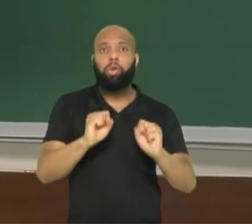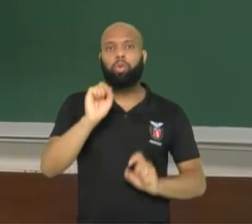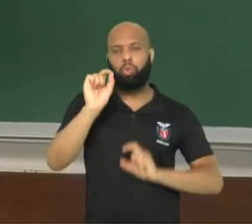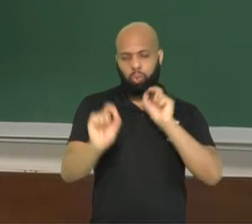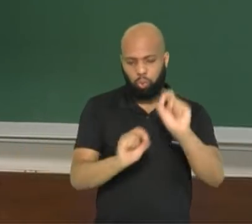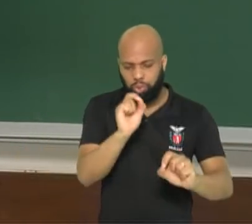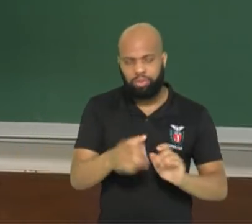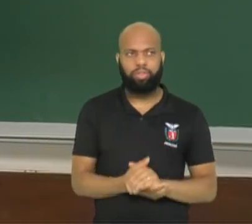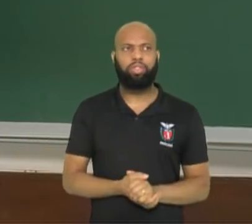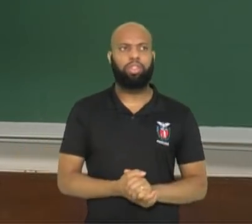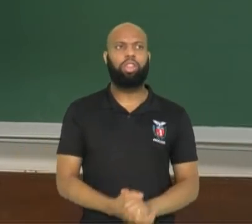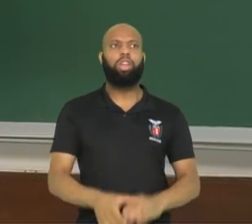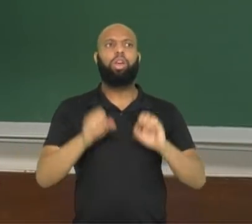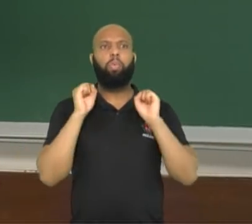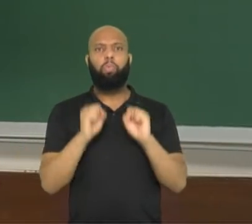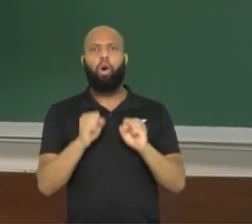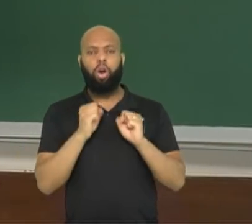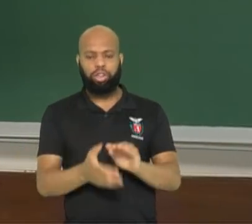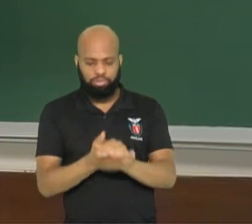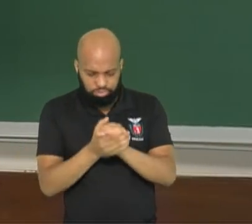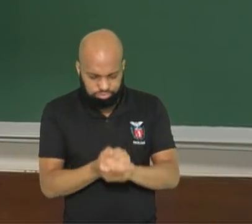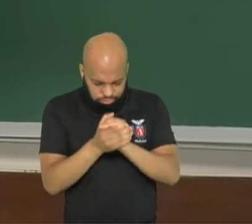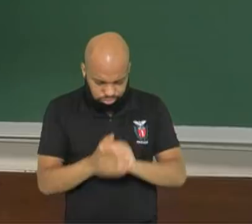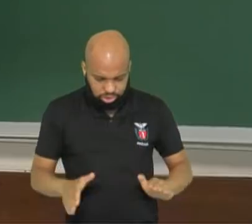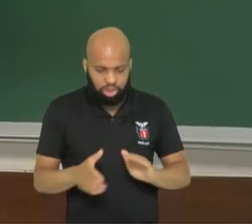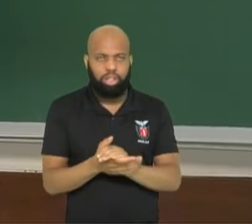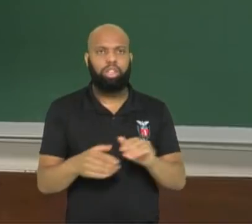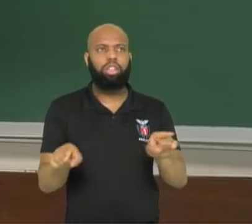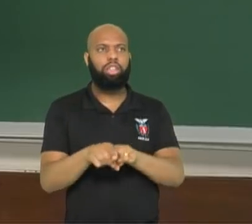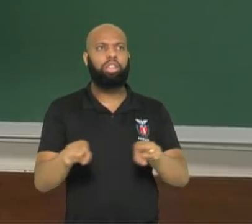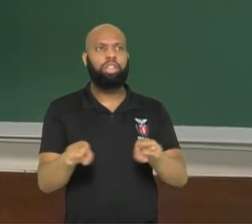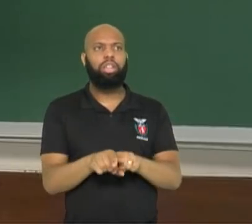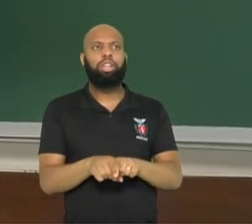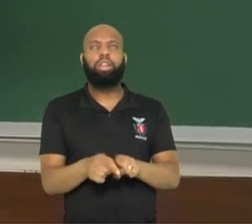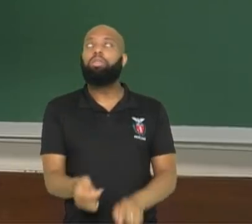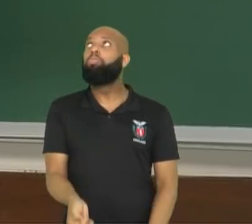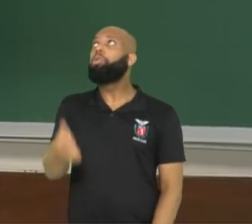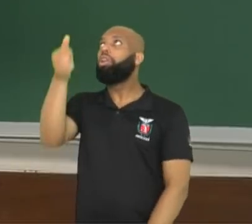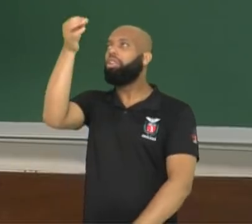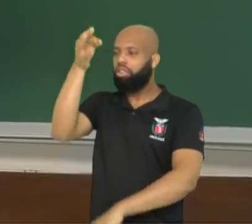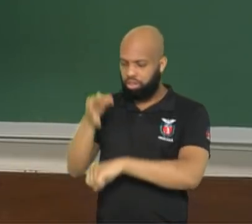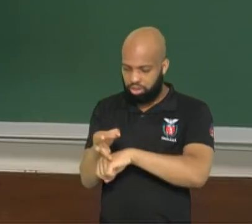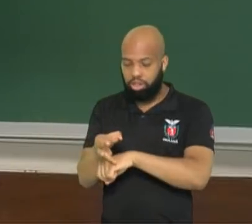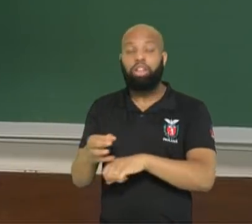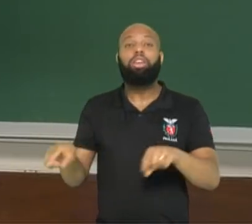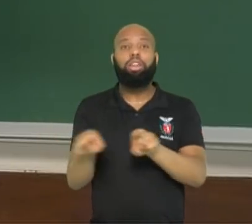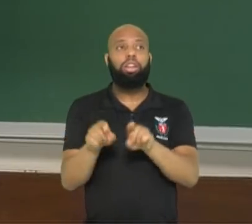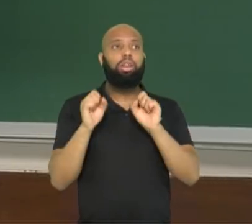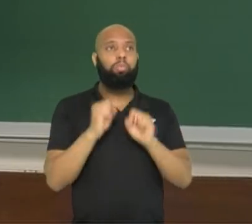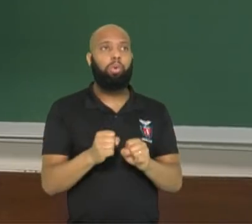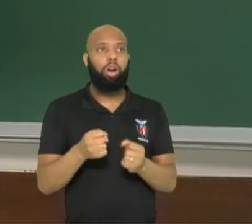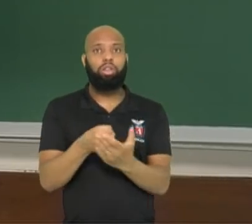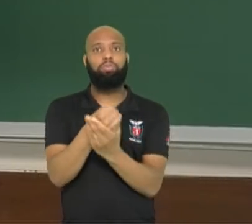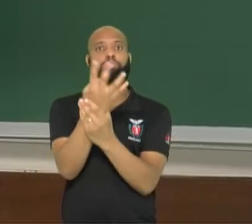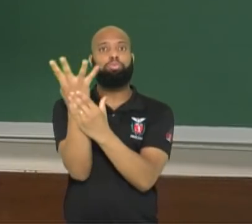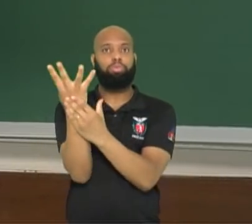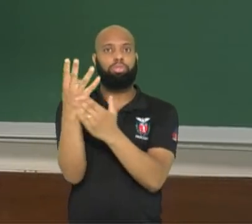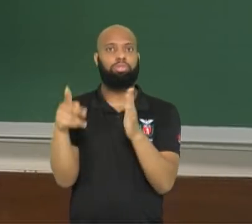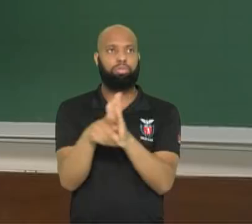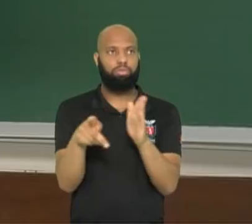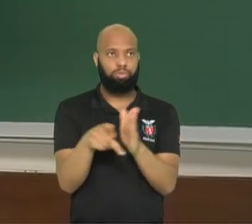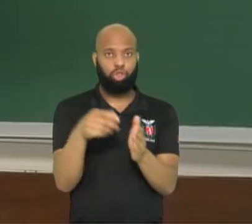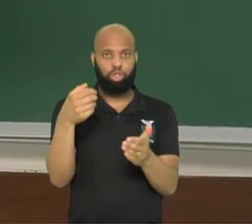ser o jogo de dados, pode ser eu jogar uma moeda, pode ser um jogo de cartas de